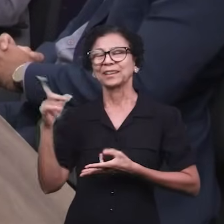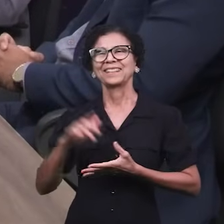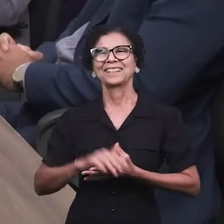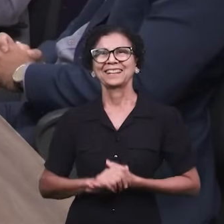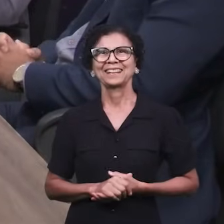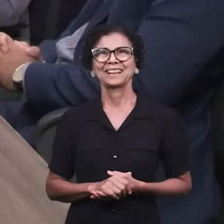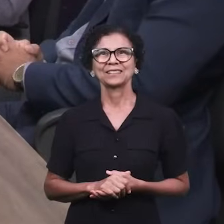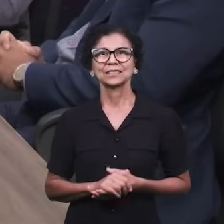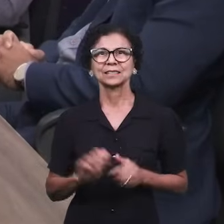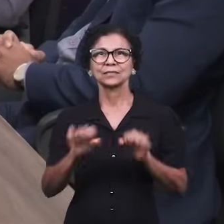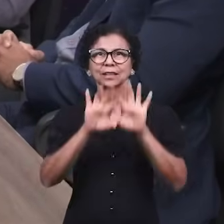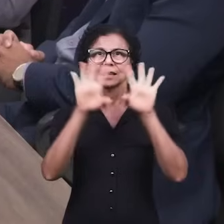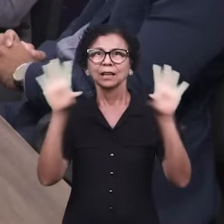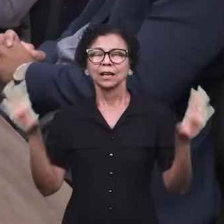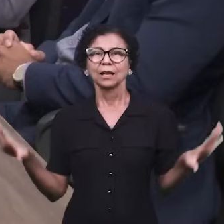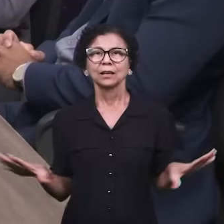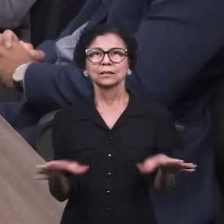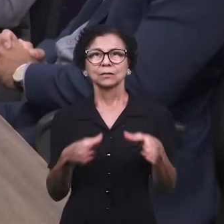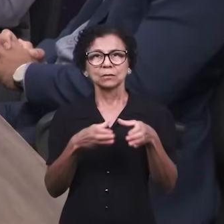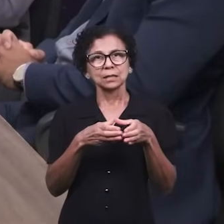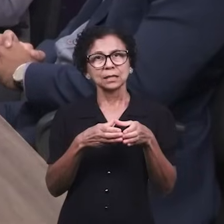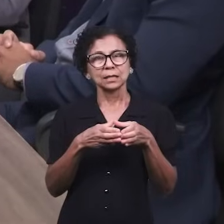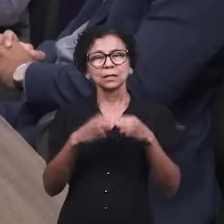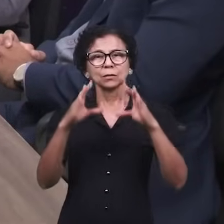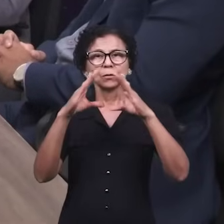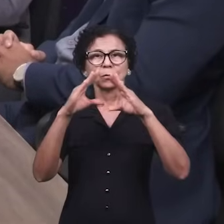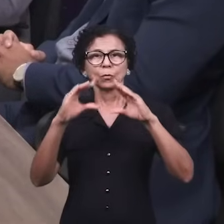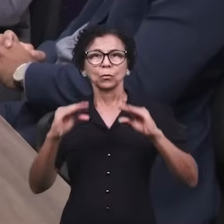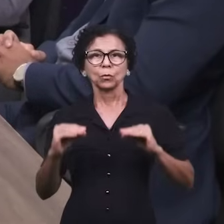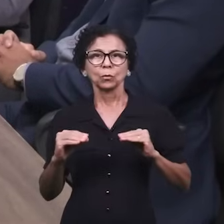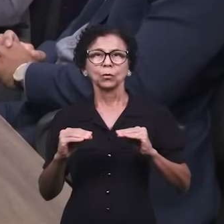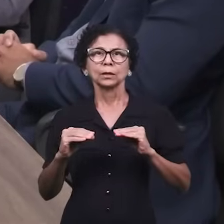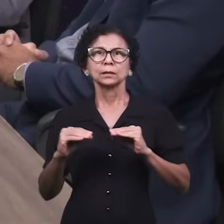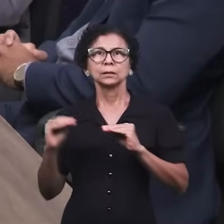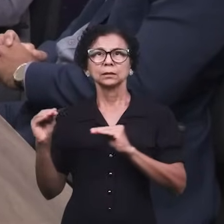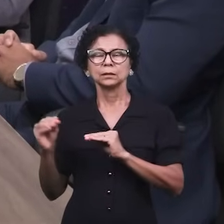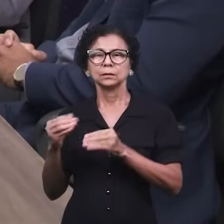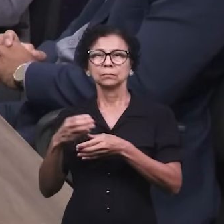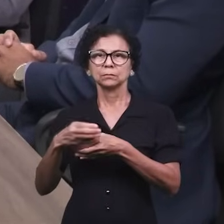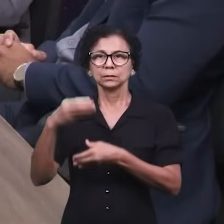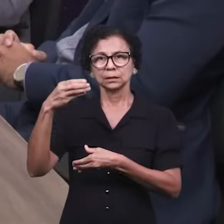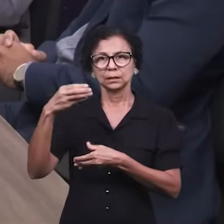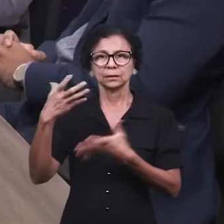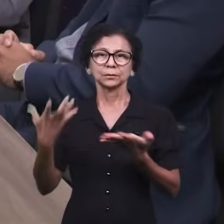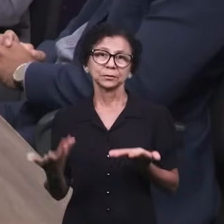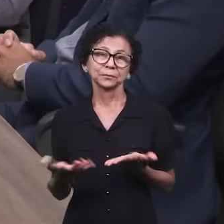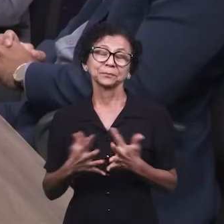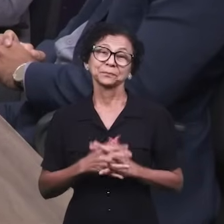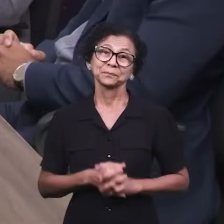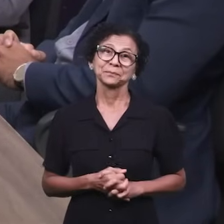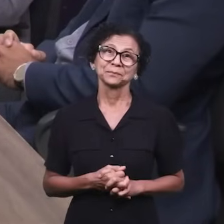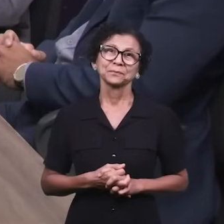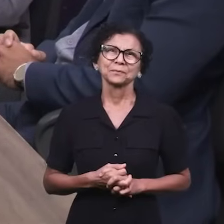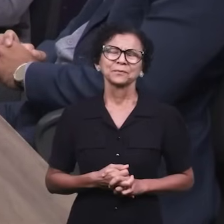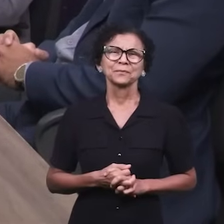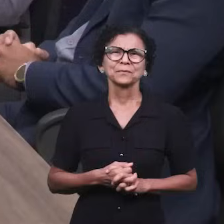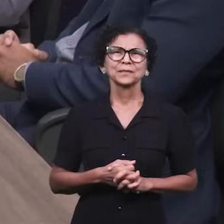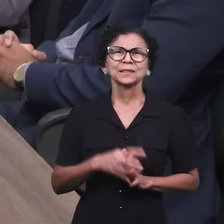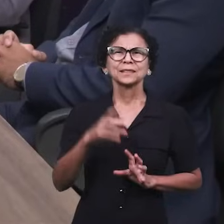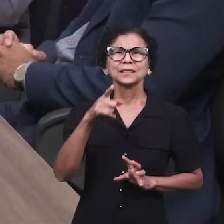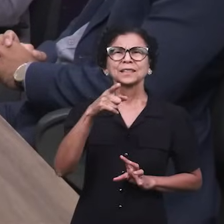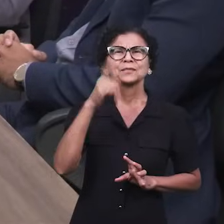a 3ª medida ela define. Olha, era um círculo, era um cone e era um cilindro. Tudo aquilo que nós imaginamos